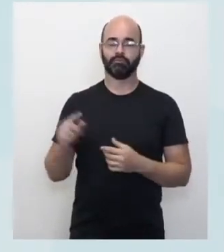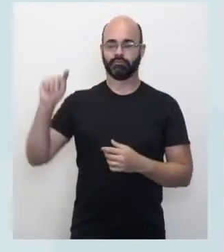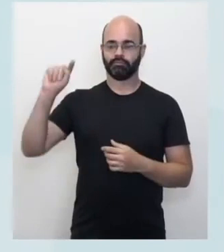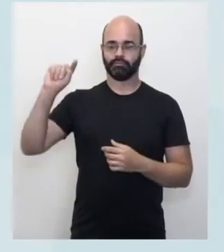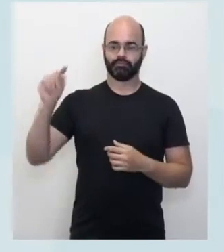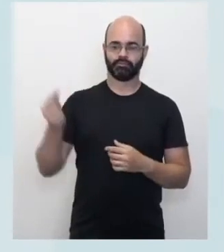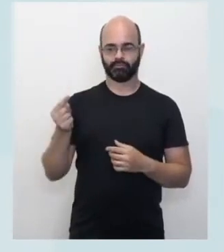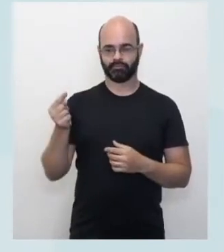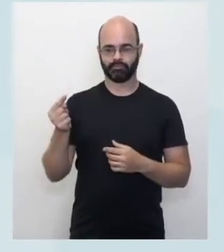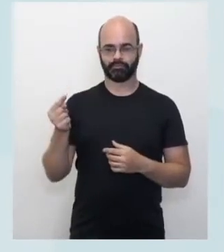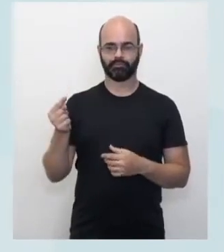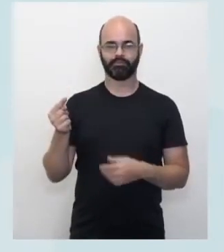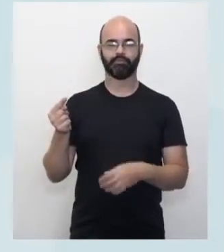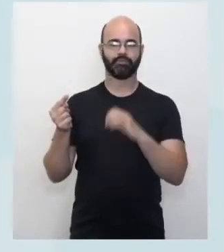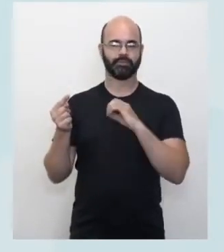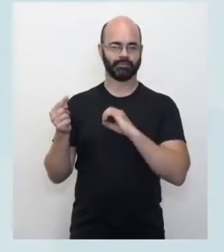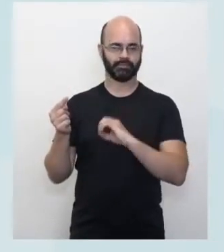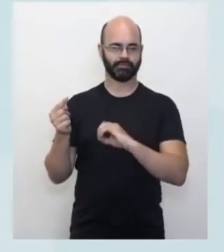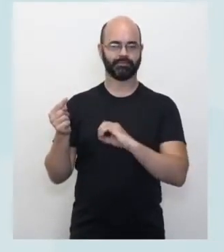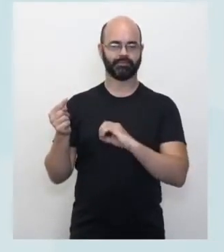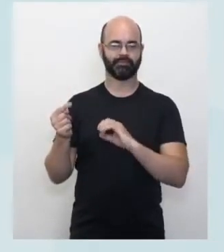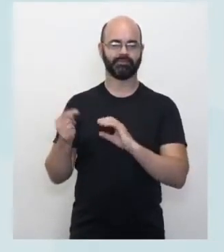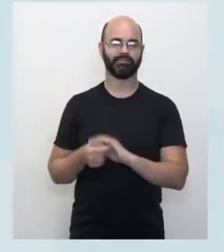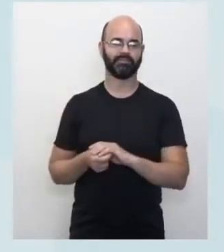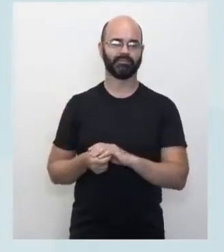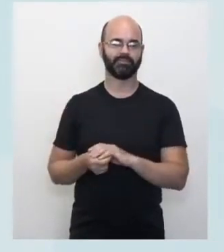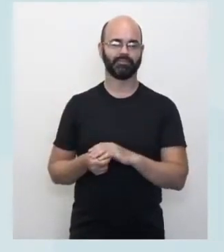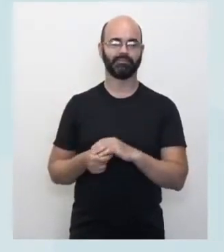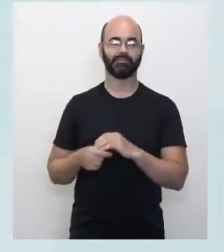parte decimal, coloco o 0. Tabuada do